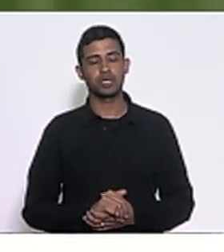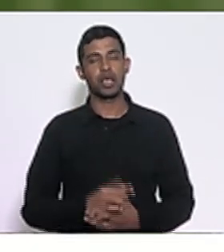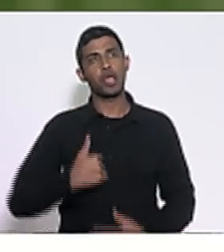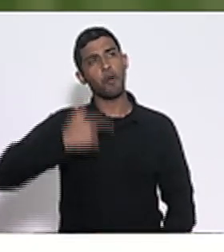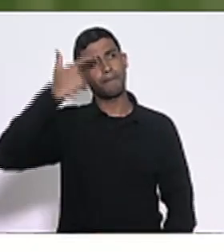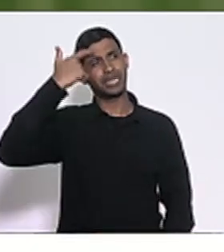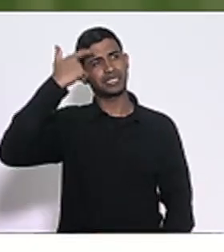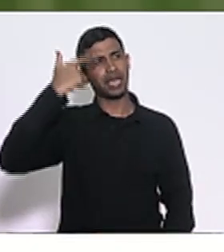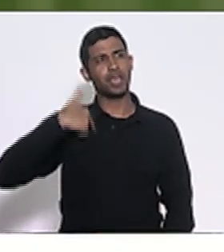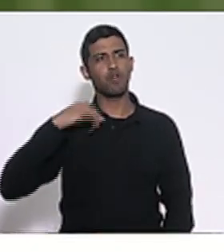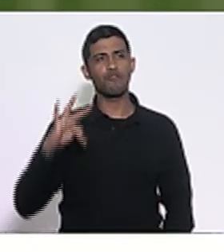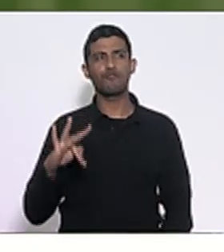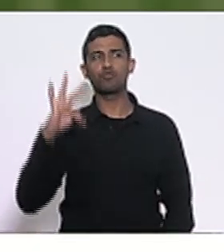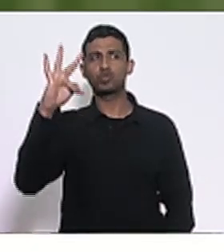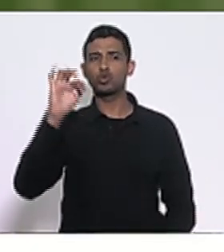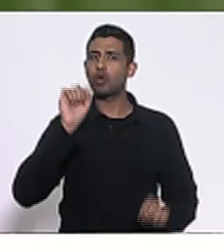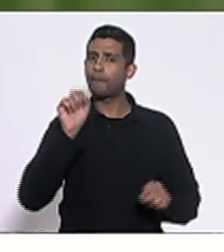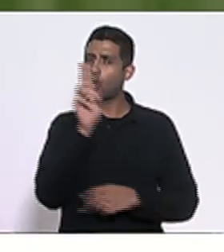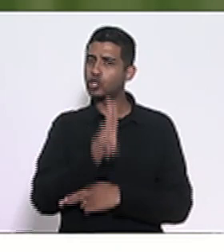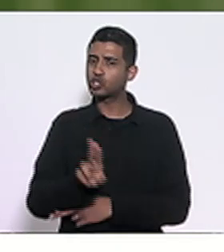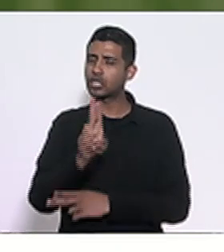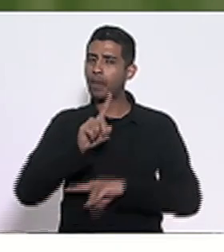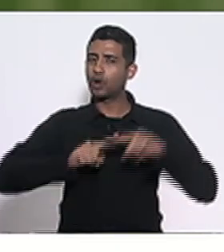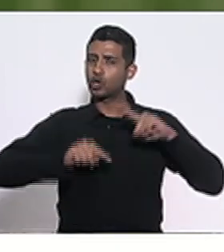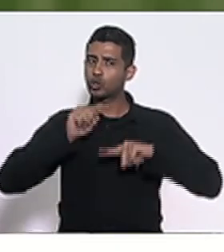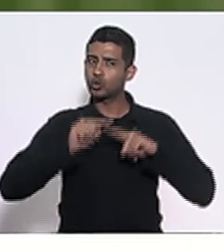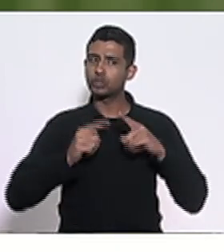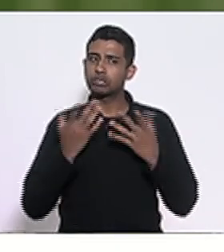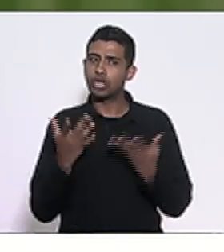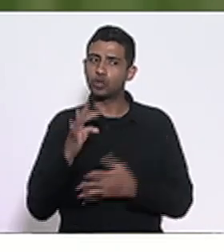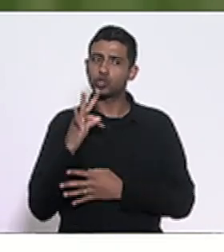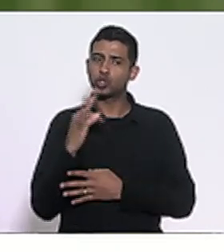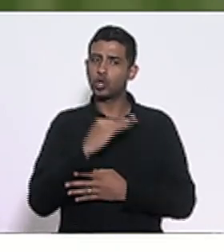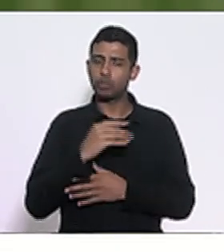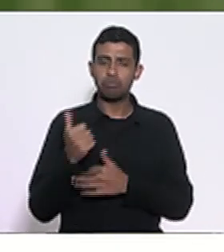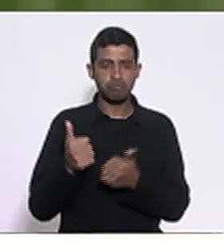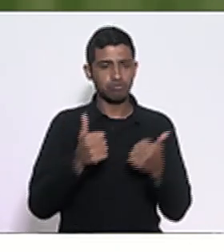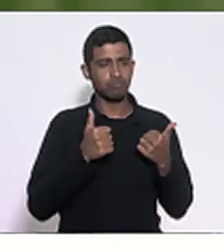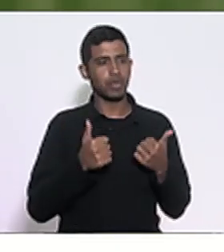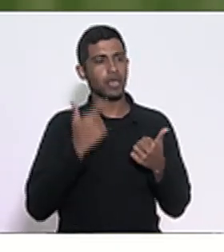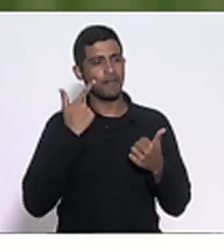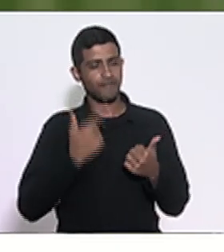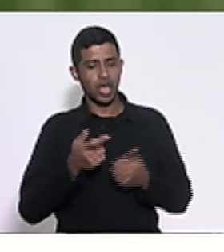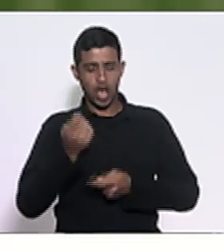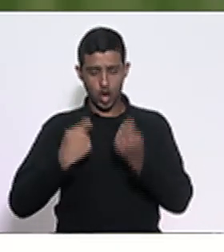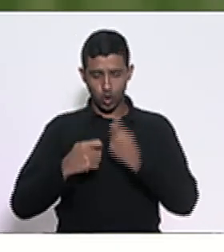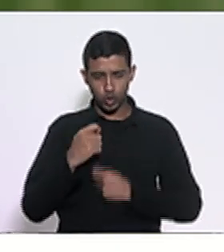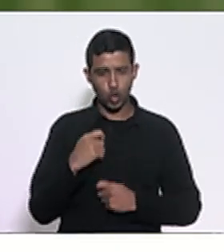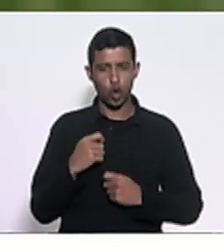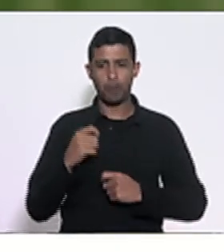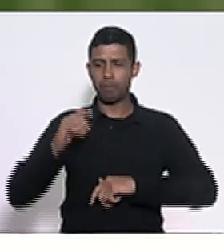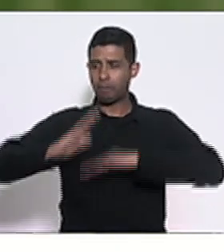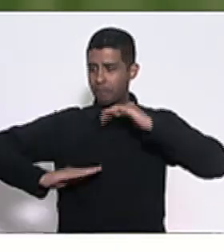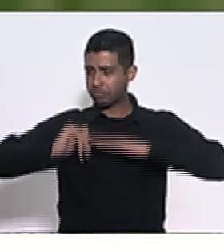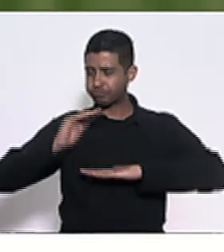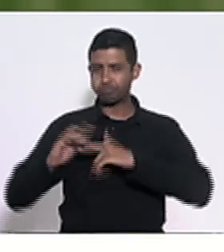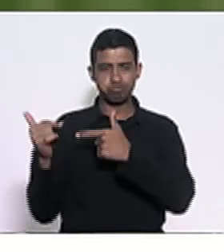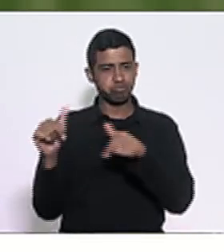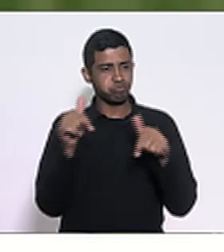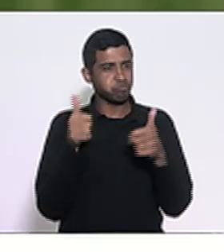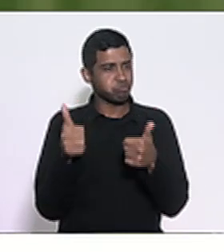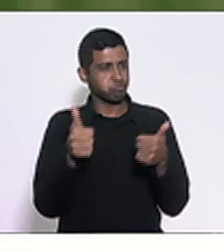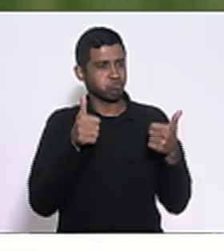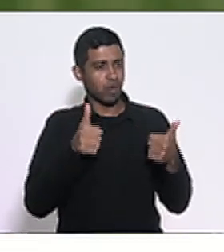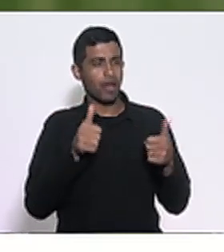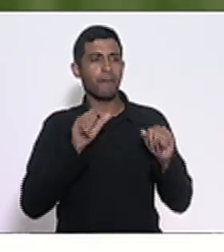cliente, né? Todo mundo vai ganhar. Vai ser mais econômico, mais eficiente, mais eficaz para todo mundo. Para